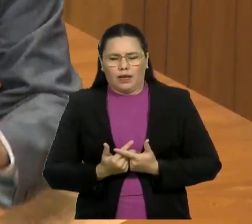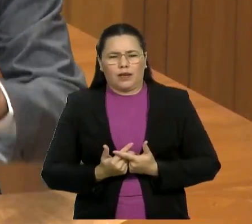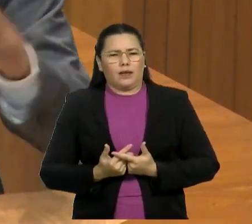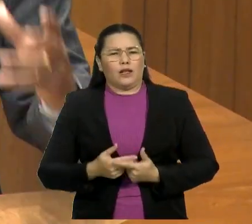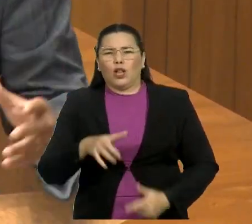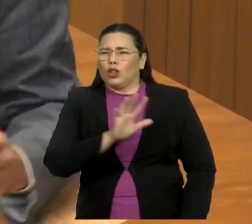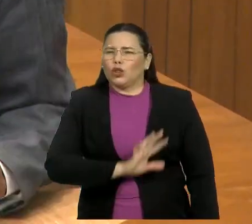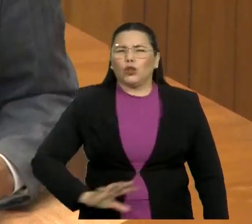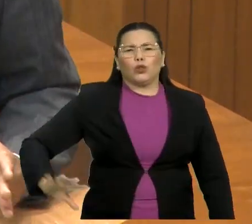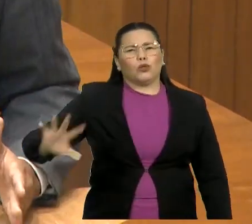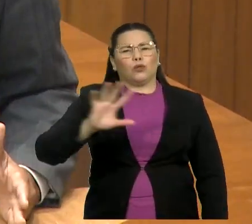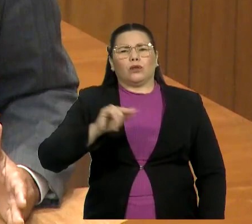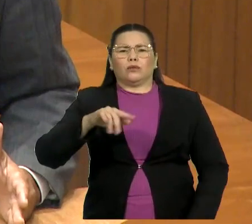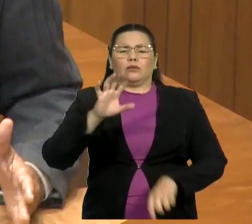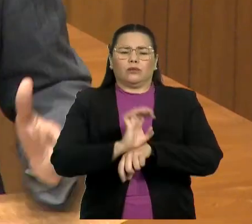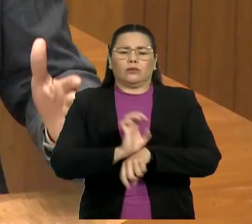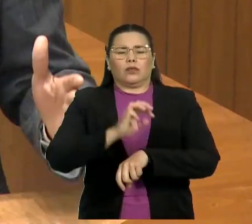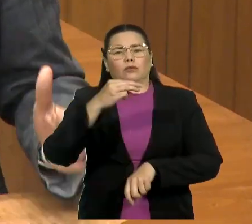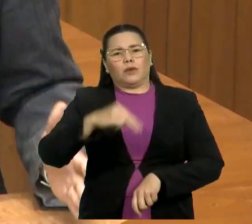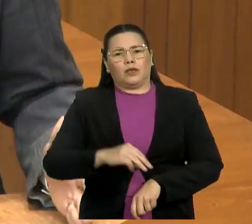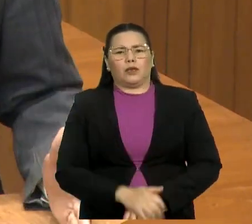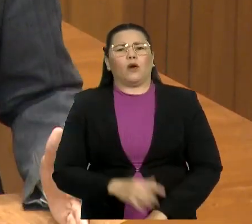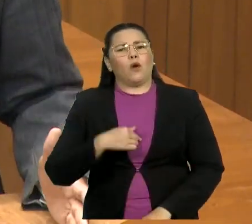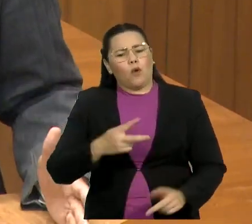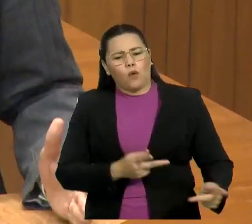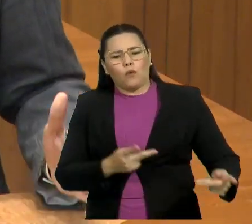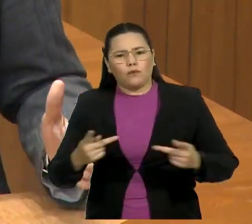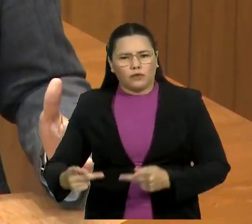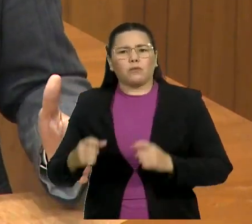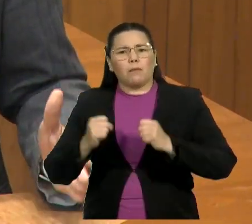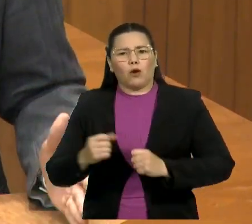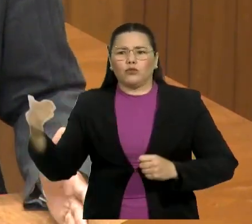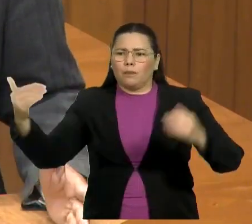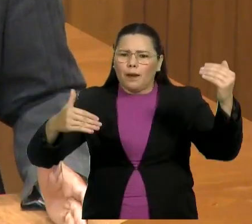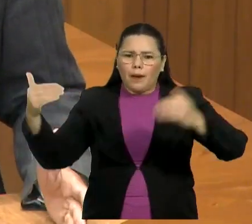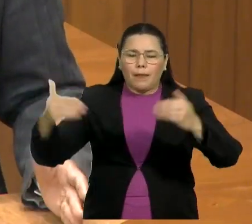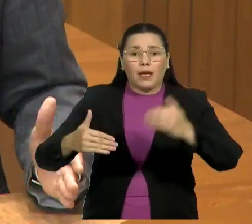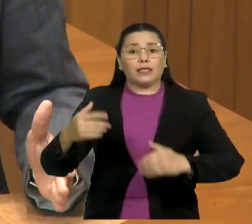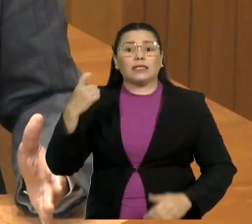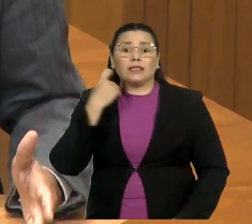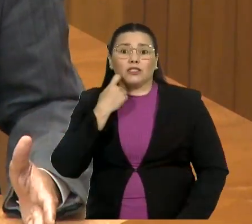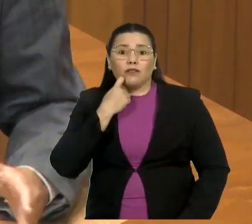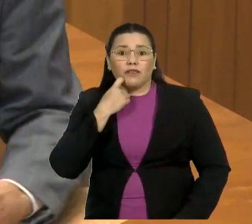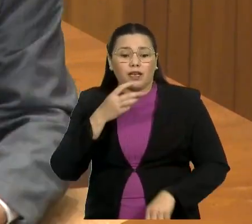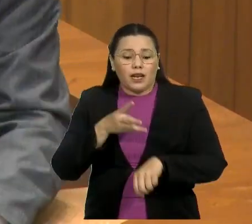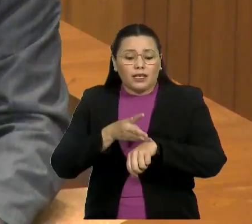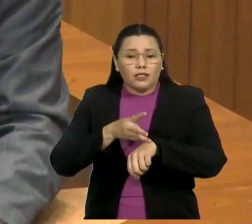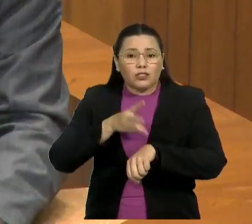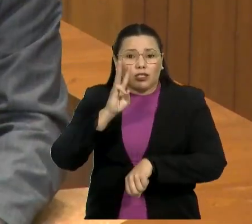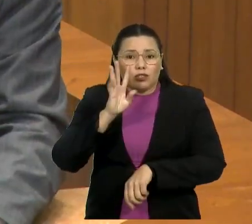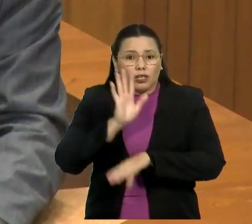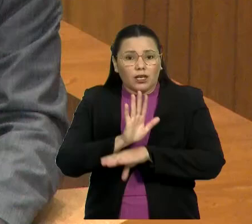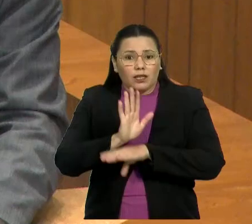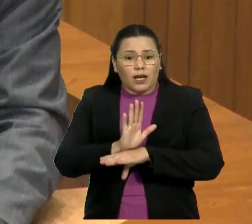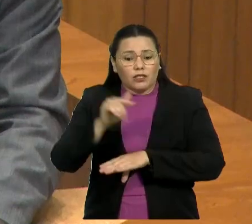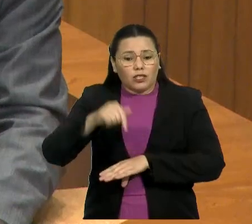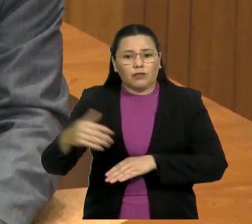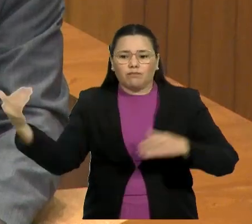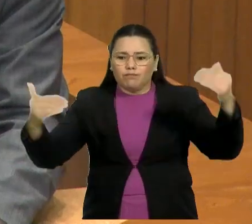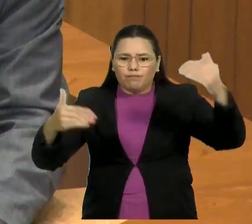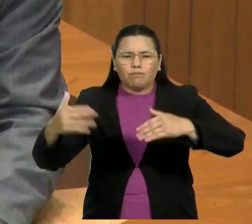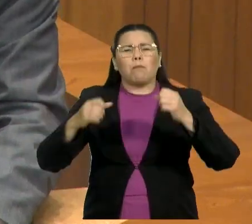estado. Sintam-se convidados para estar aqui na sexta-feira, às 15 horas, na Assembleia